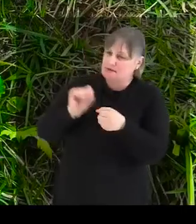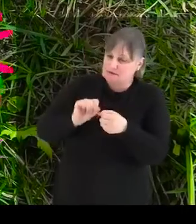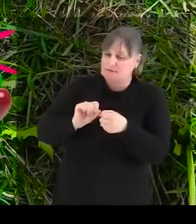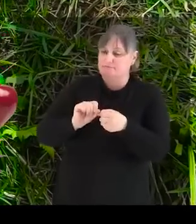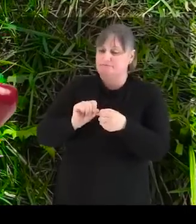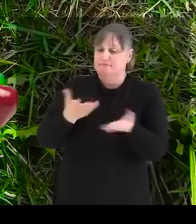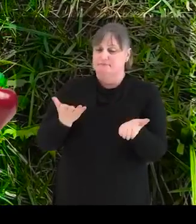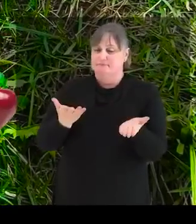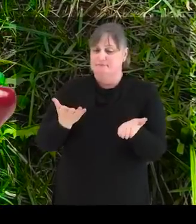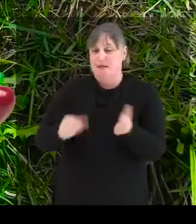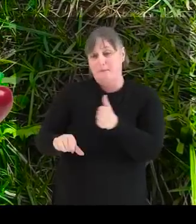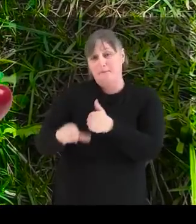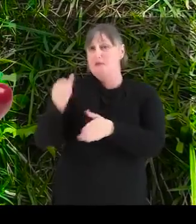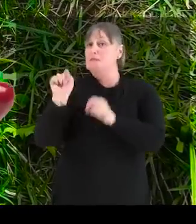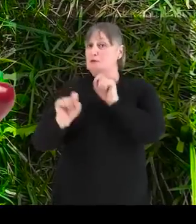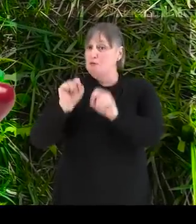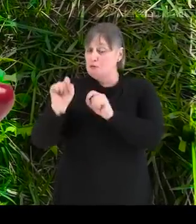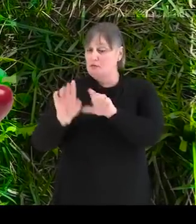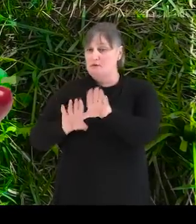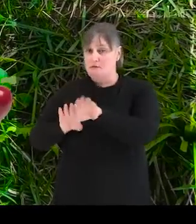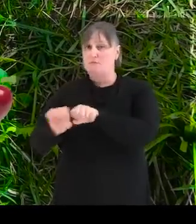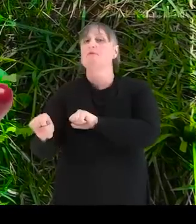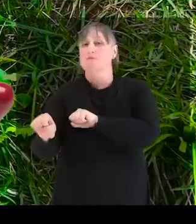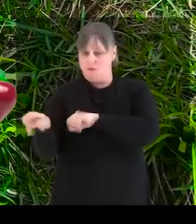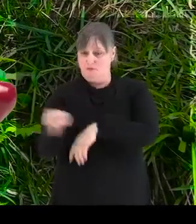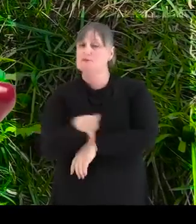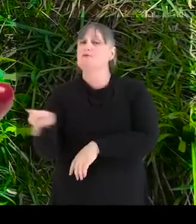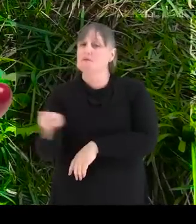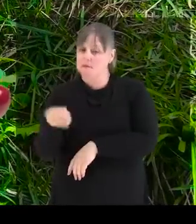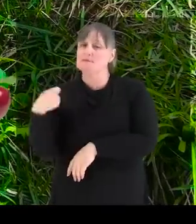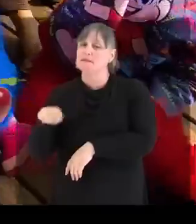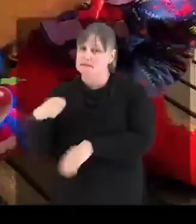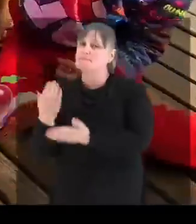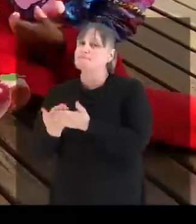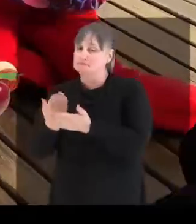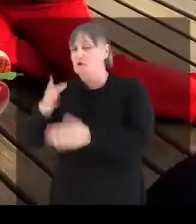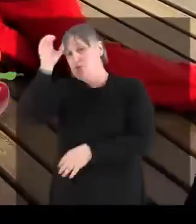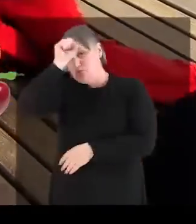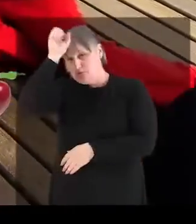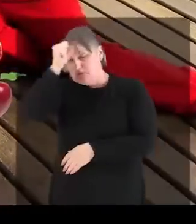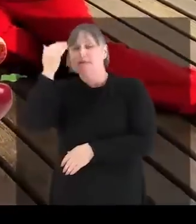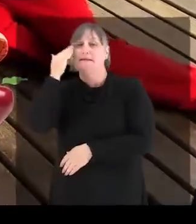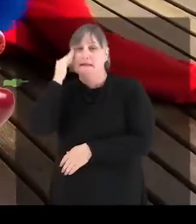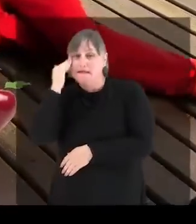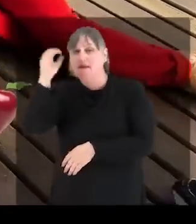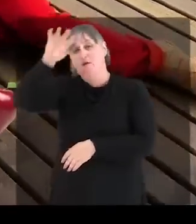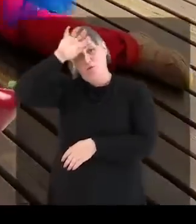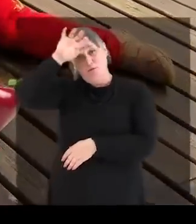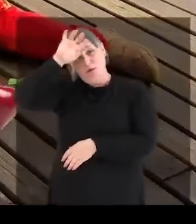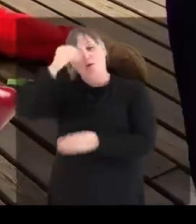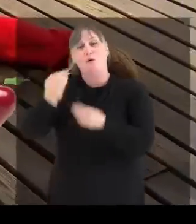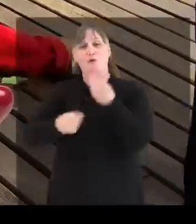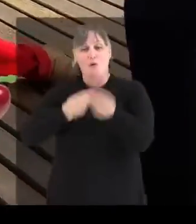pensamos, claro, o primeiro passo seria através da formação. O professor precisa entender e compreender isso